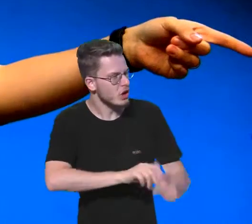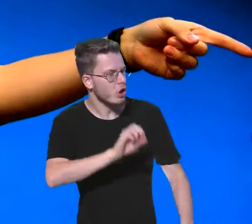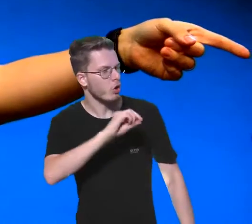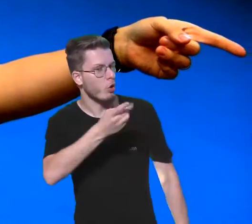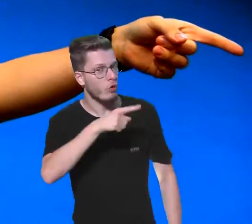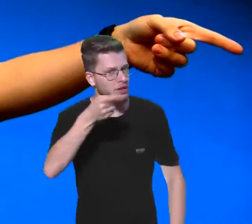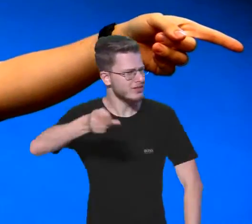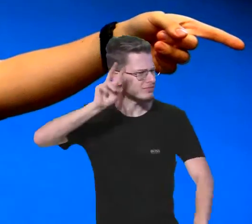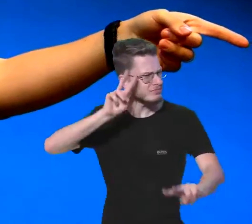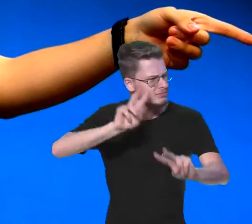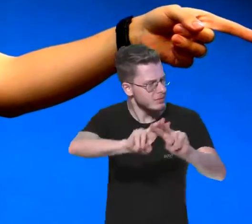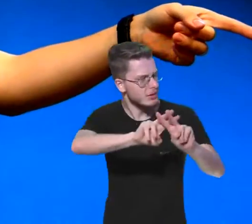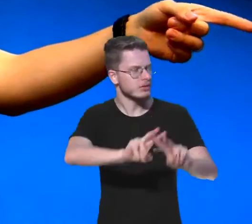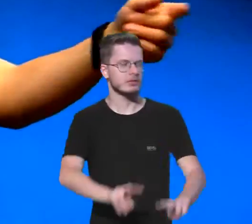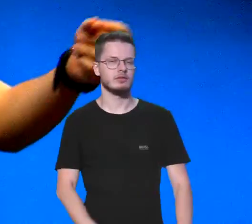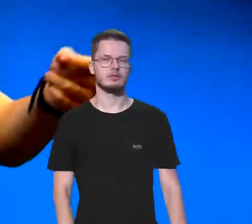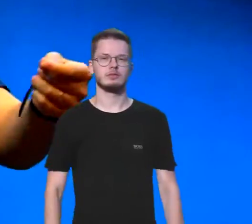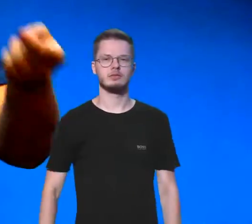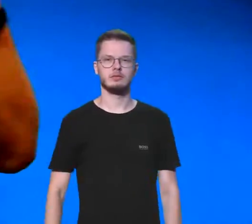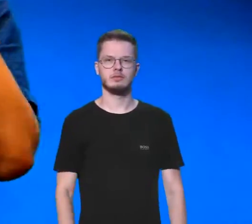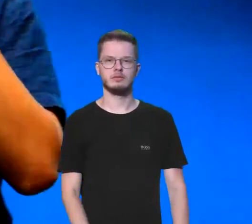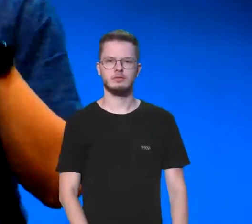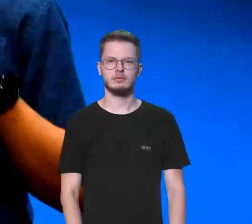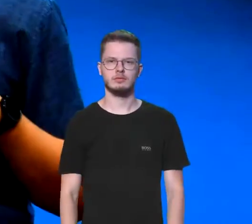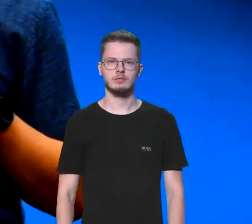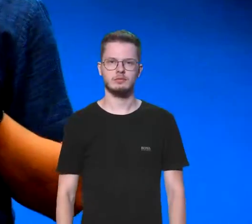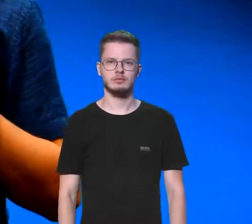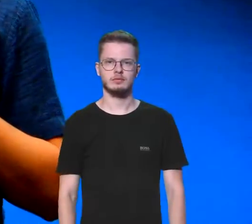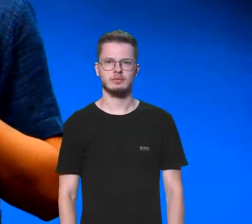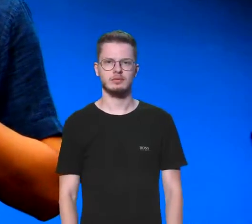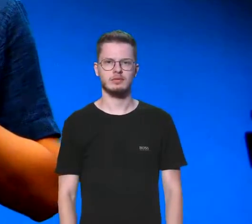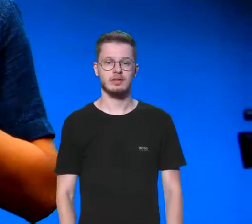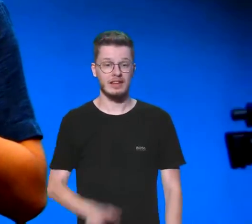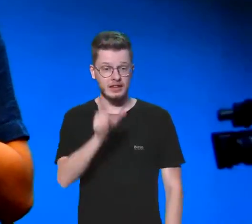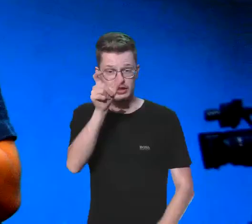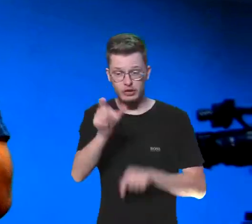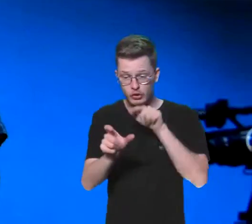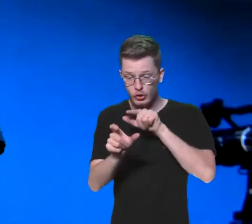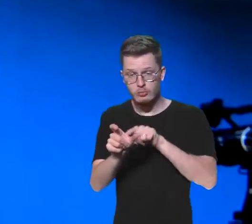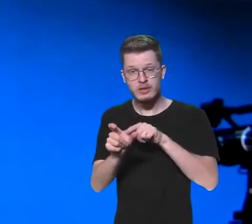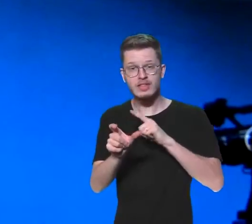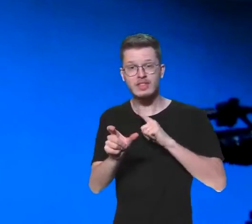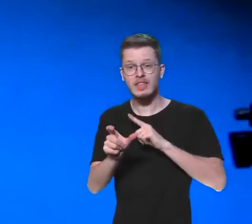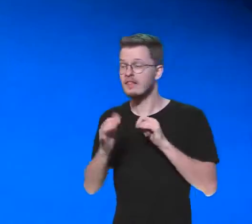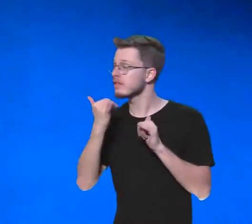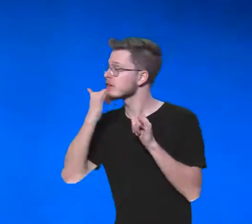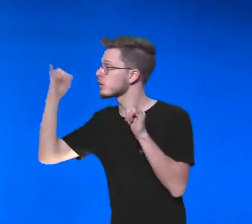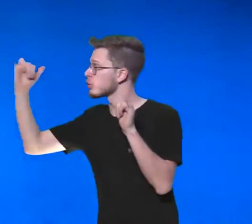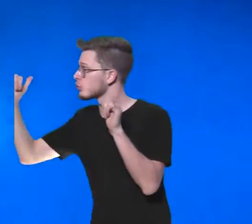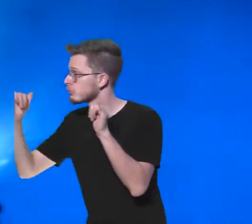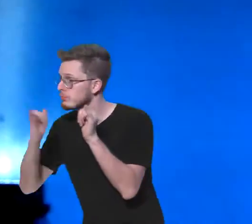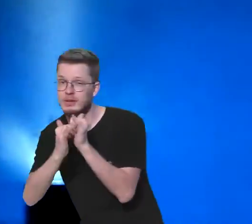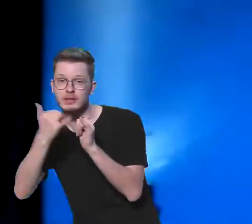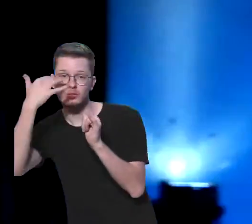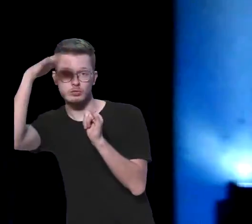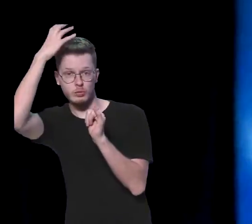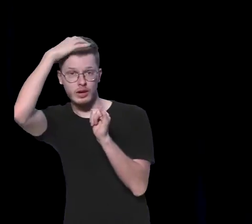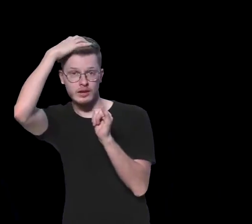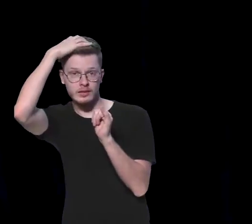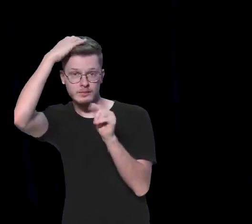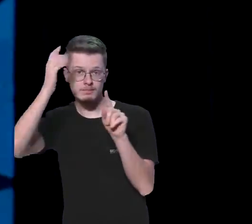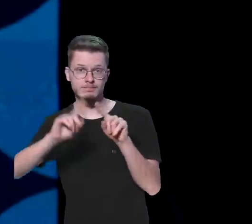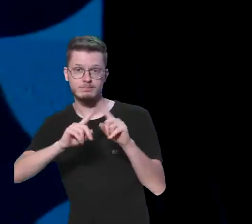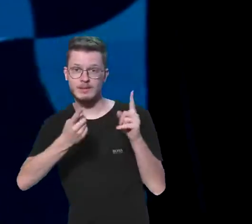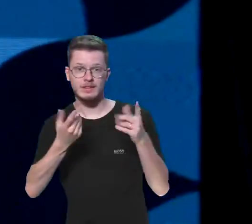te jogar na cadeia. Ele recebeu o perdão do rei, mas ele não queria estender o perdão para os